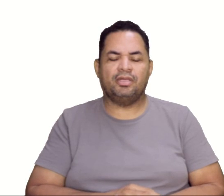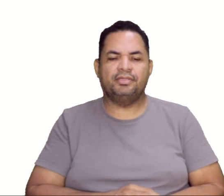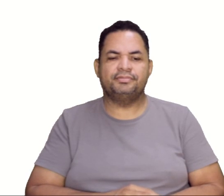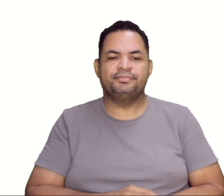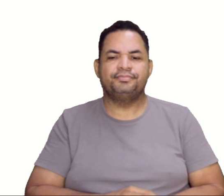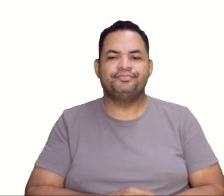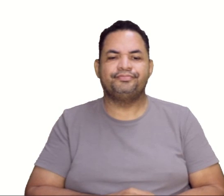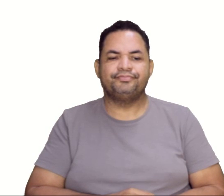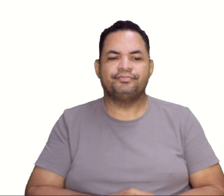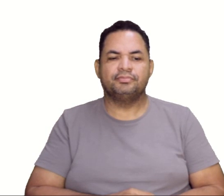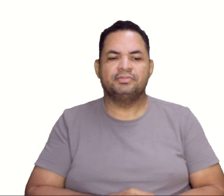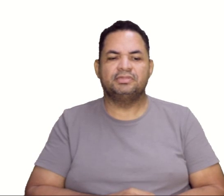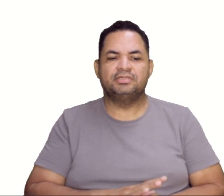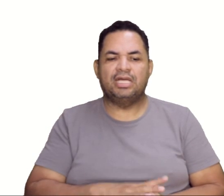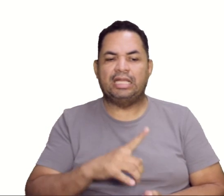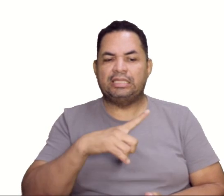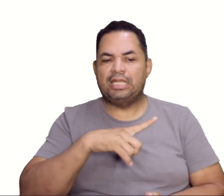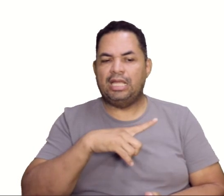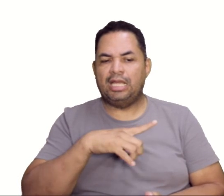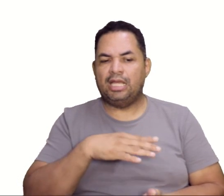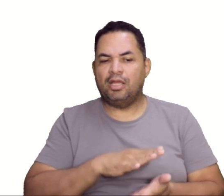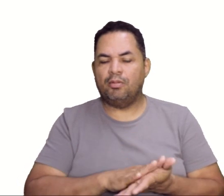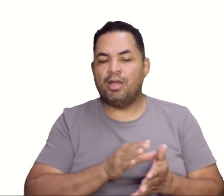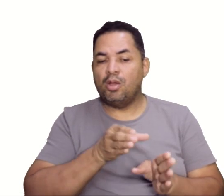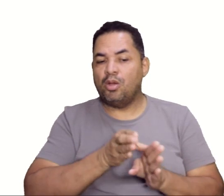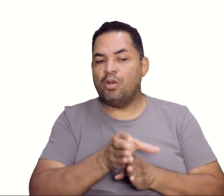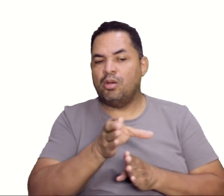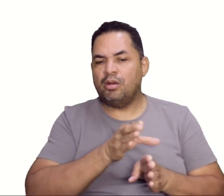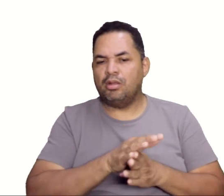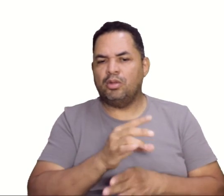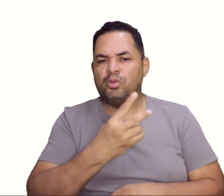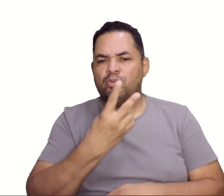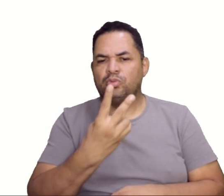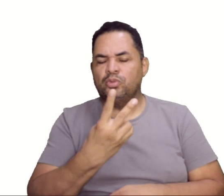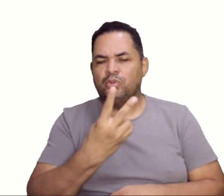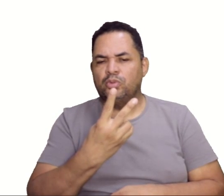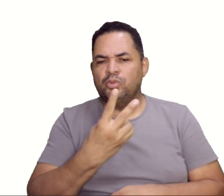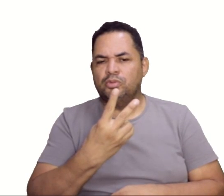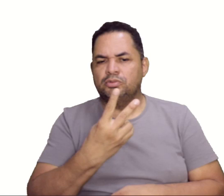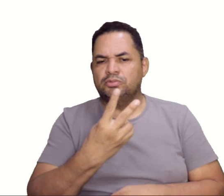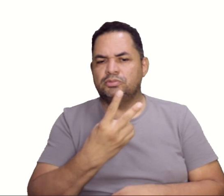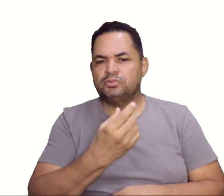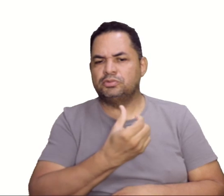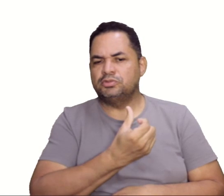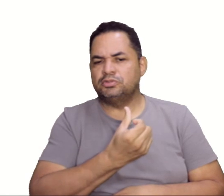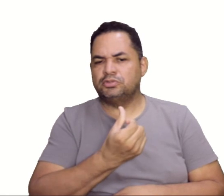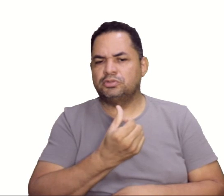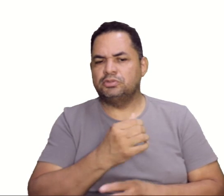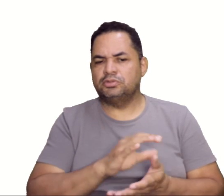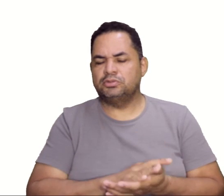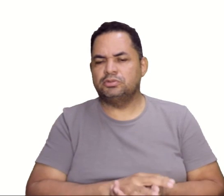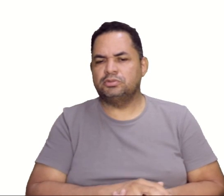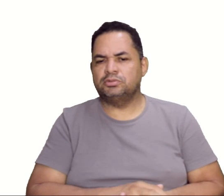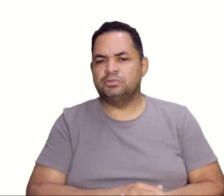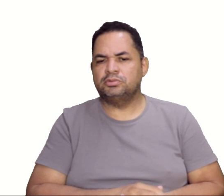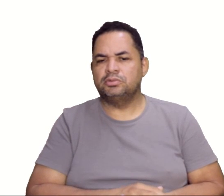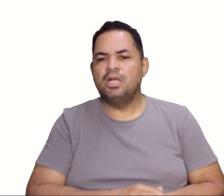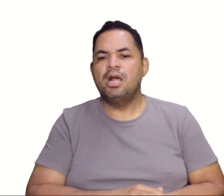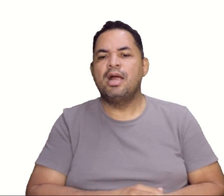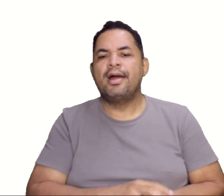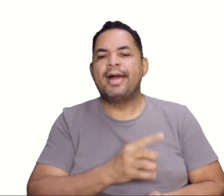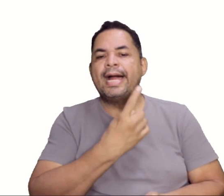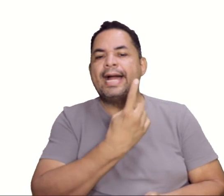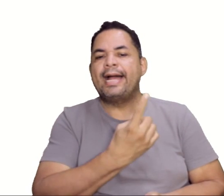spoiler dá uma né uma cola já ele falou dois semestres ah dois semestres né vamos pegar o